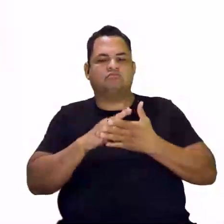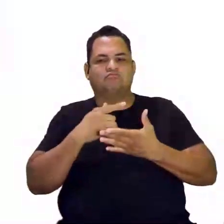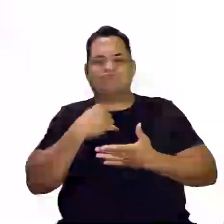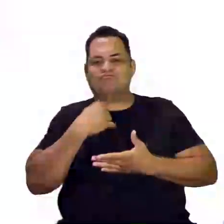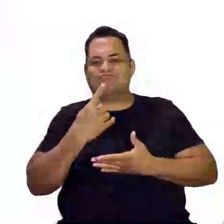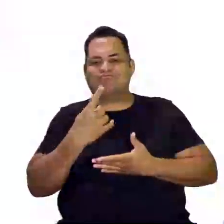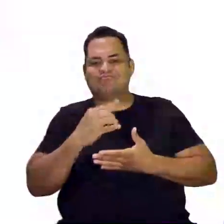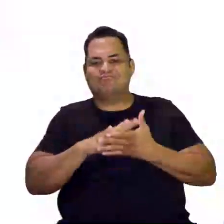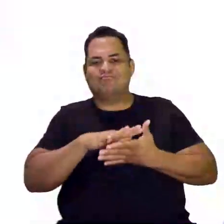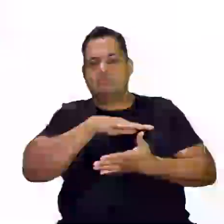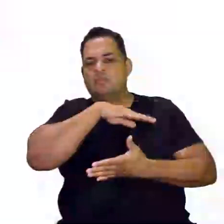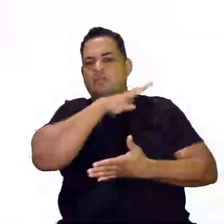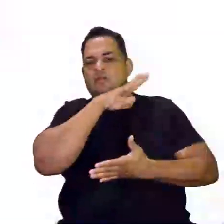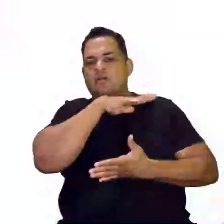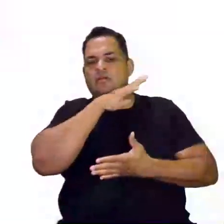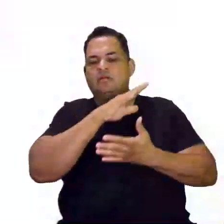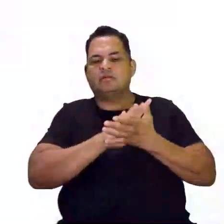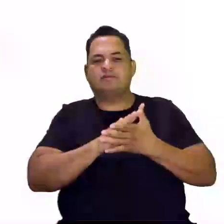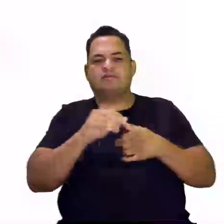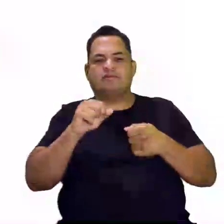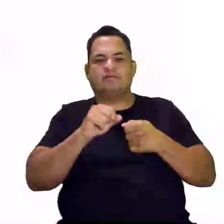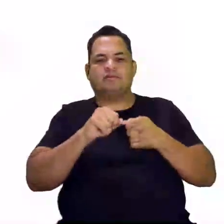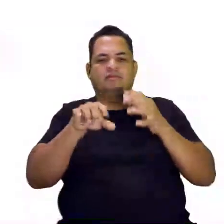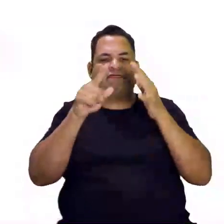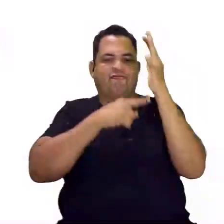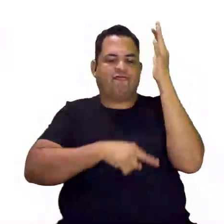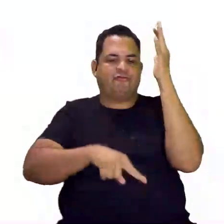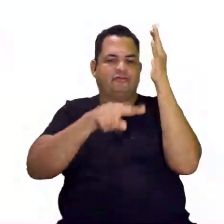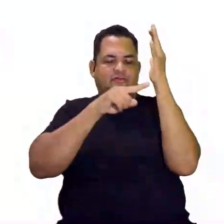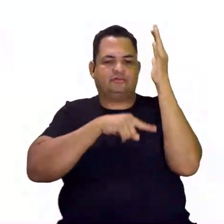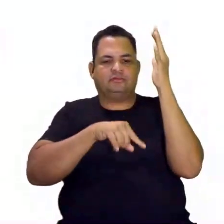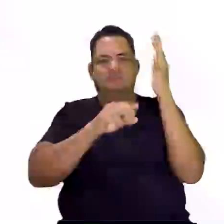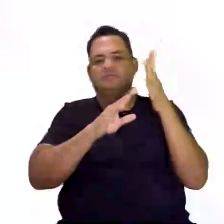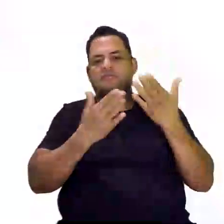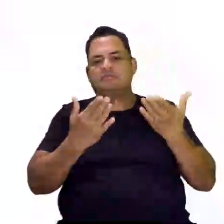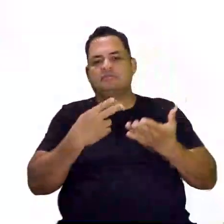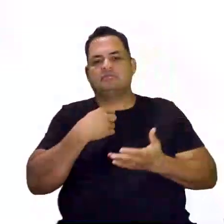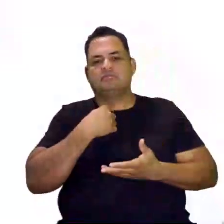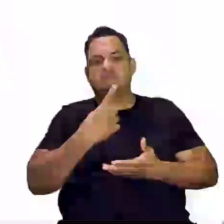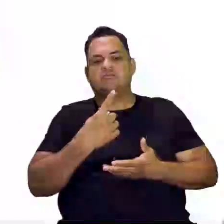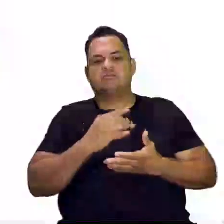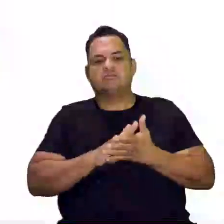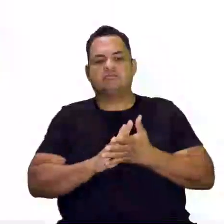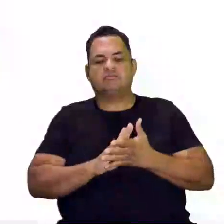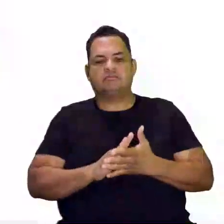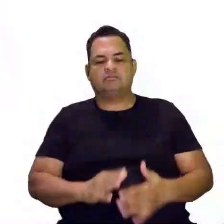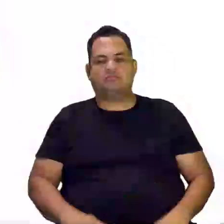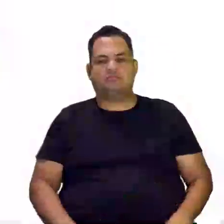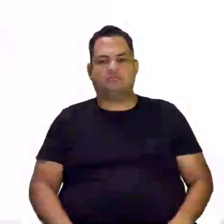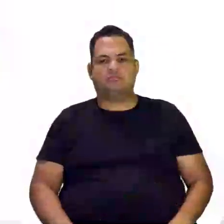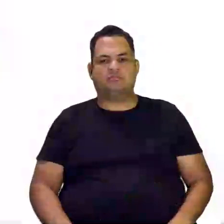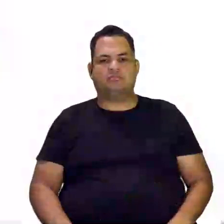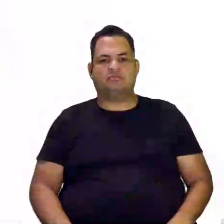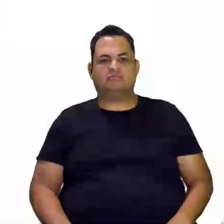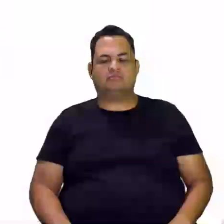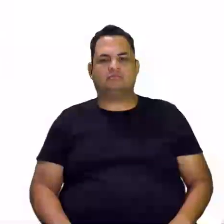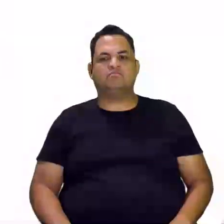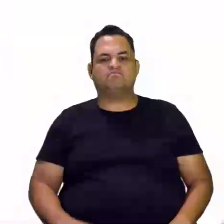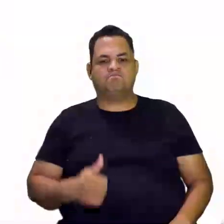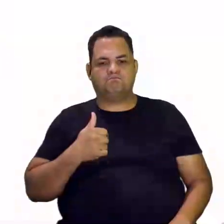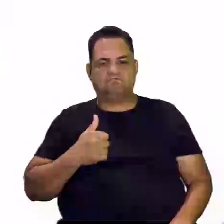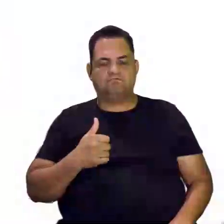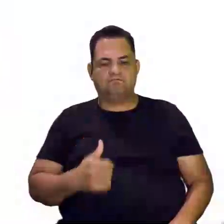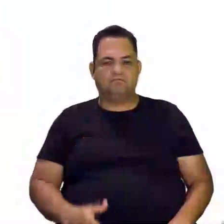um animal realizar fotossíntese. Então não pode ser chamado de fotossintetizador. Tudo